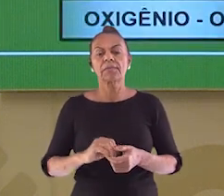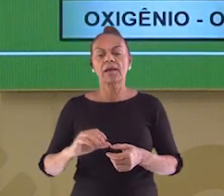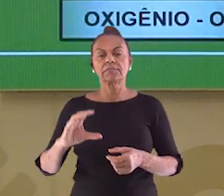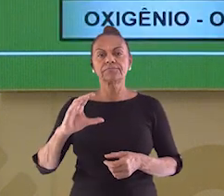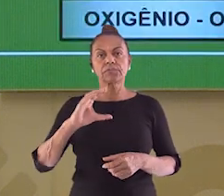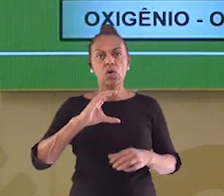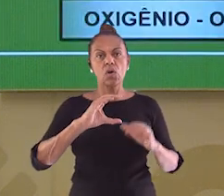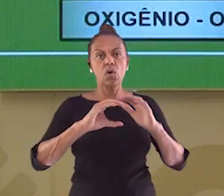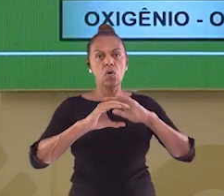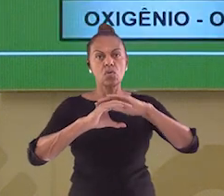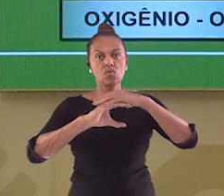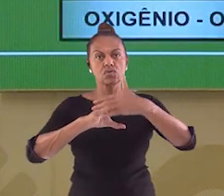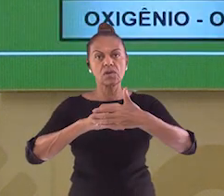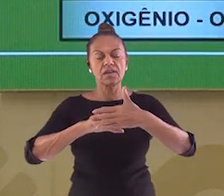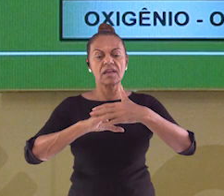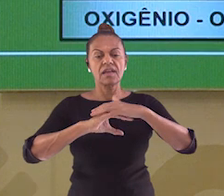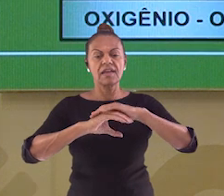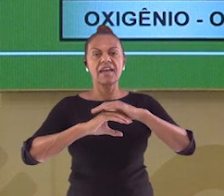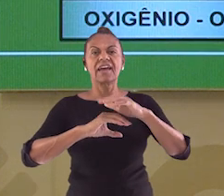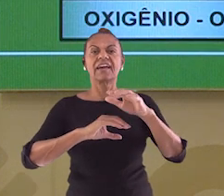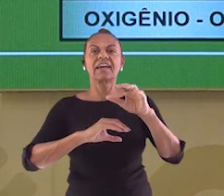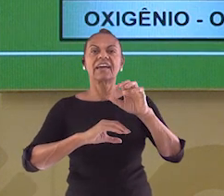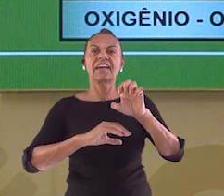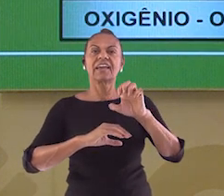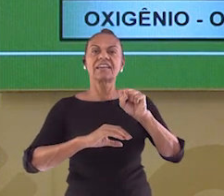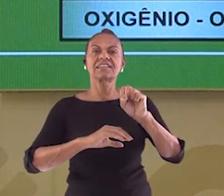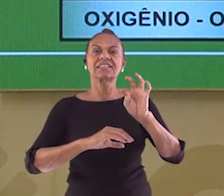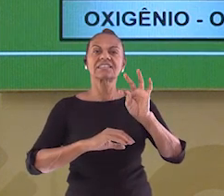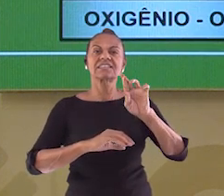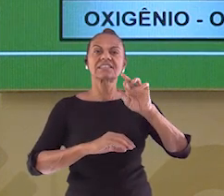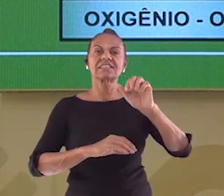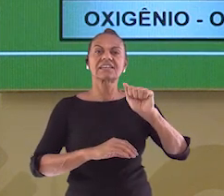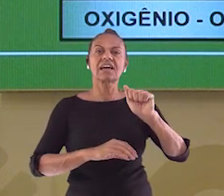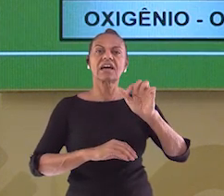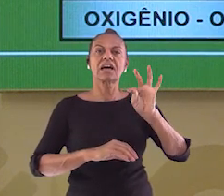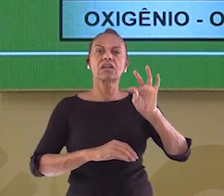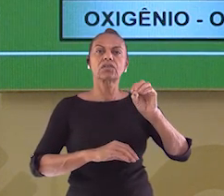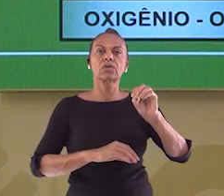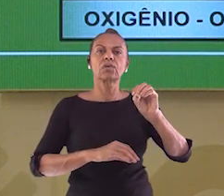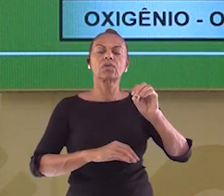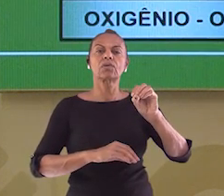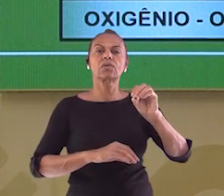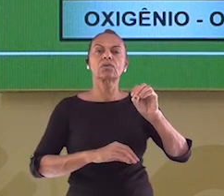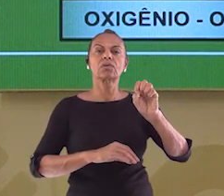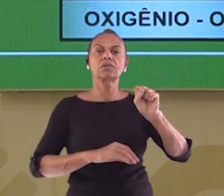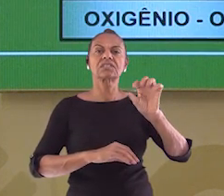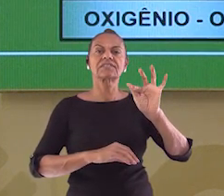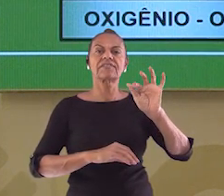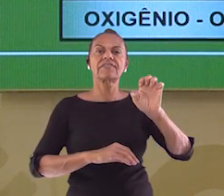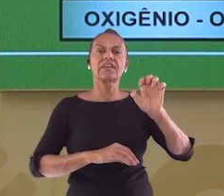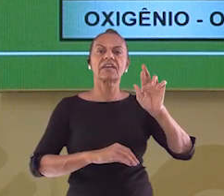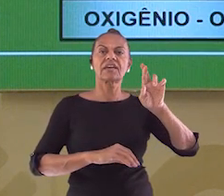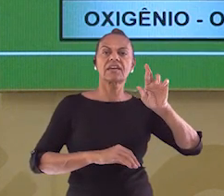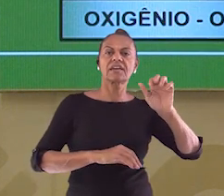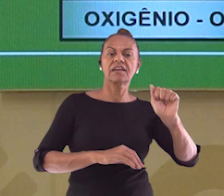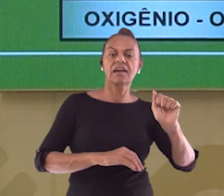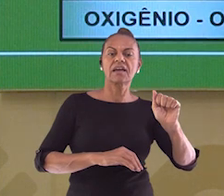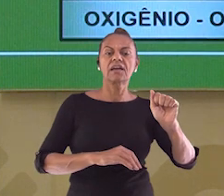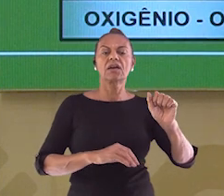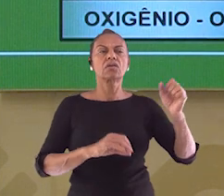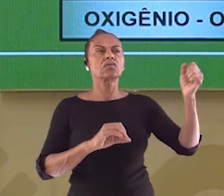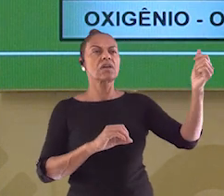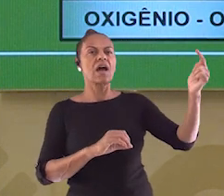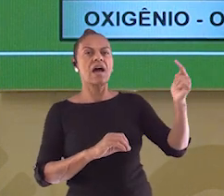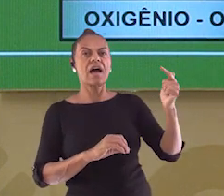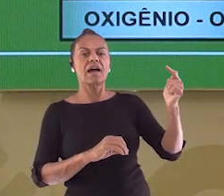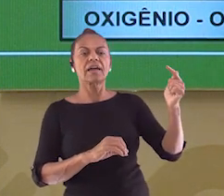na estratosfera, que é bom para nós, é formado pela reação com os raios UV que